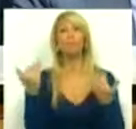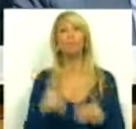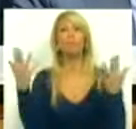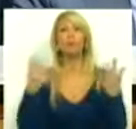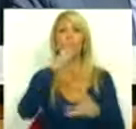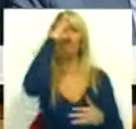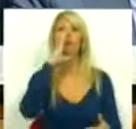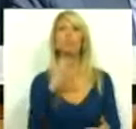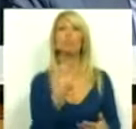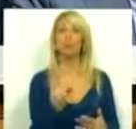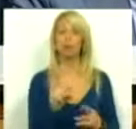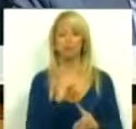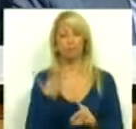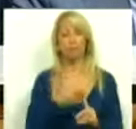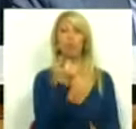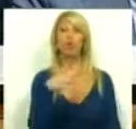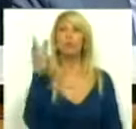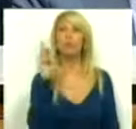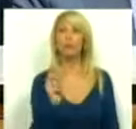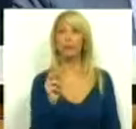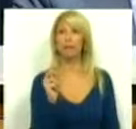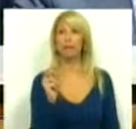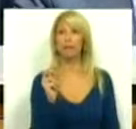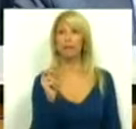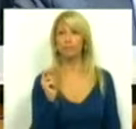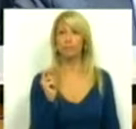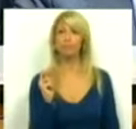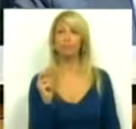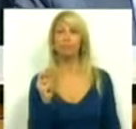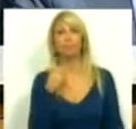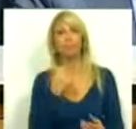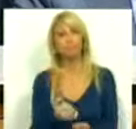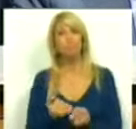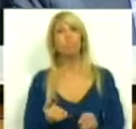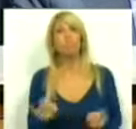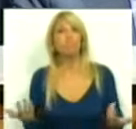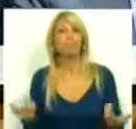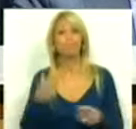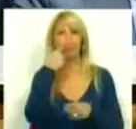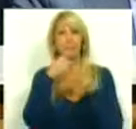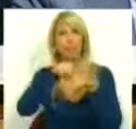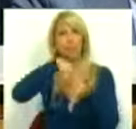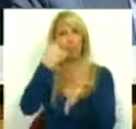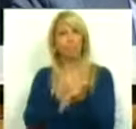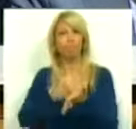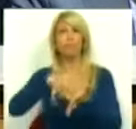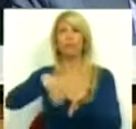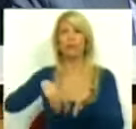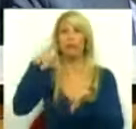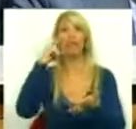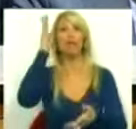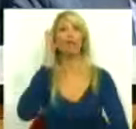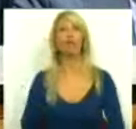do Orçamento de Estado para 2013. A racionalização dos efetivos das Forças Armadas vai estar em